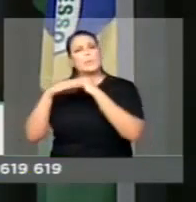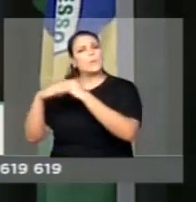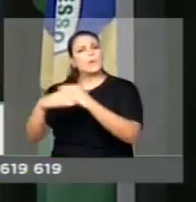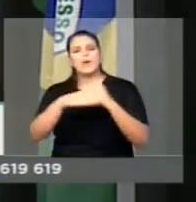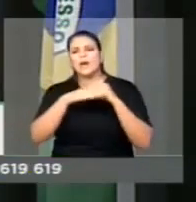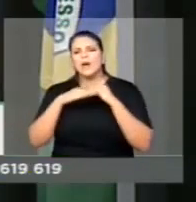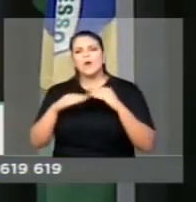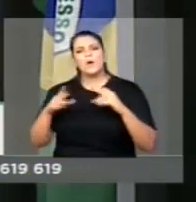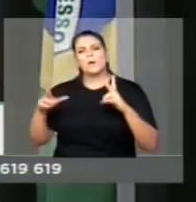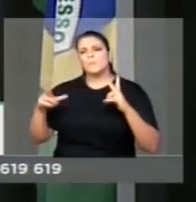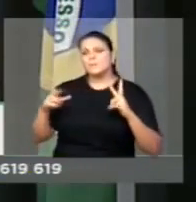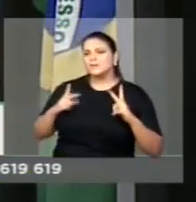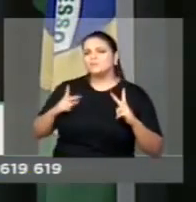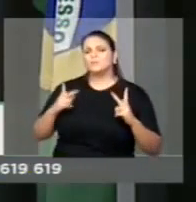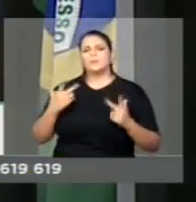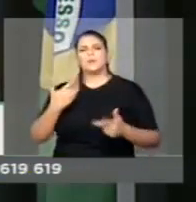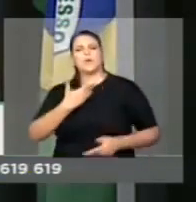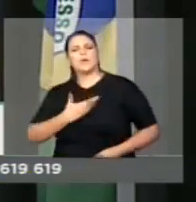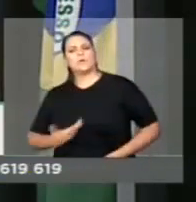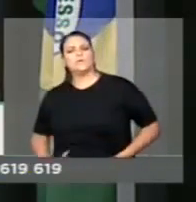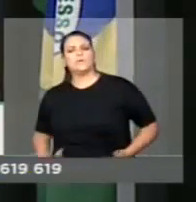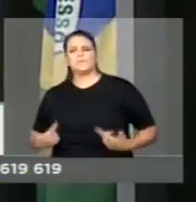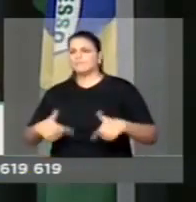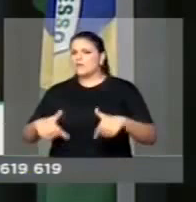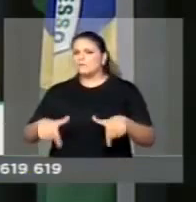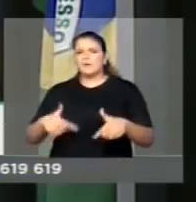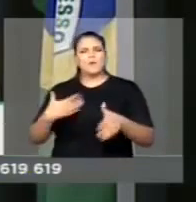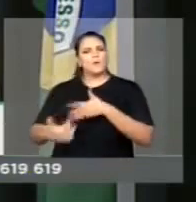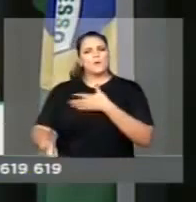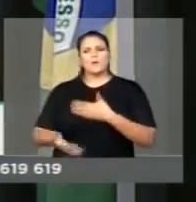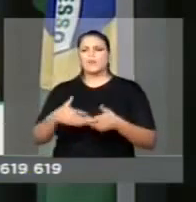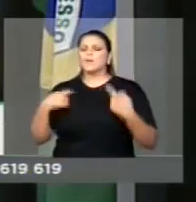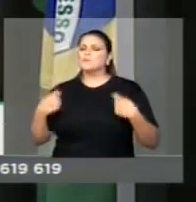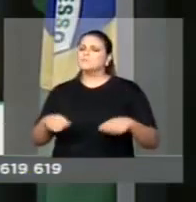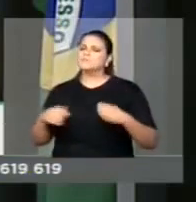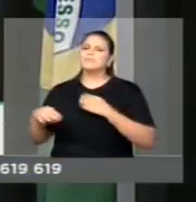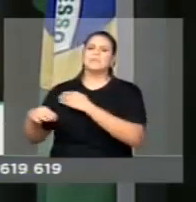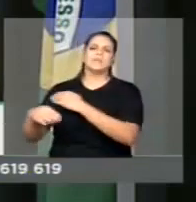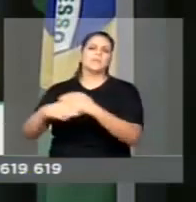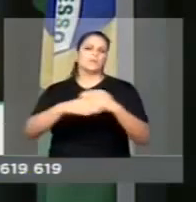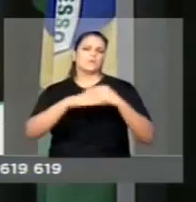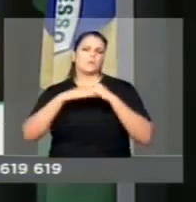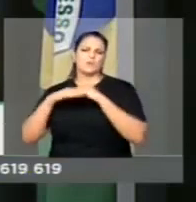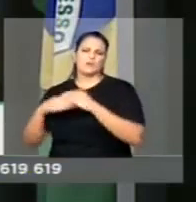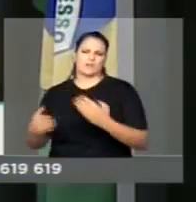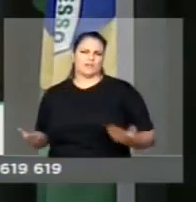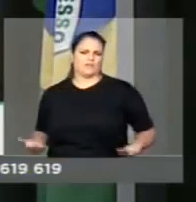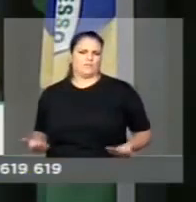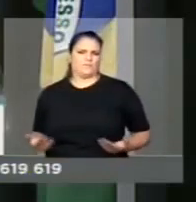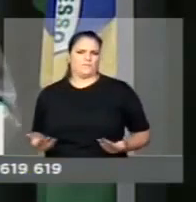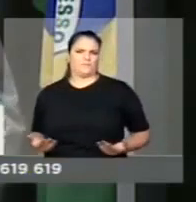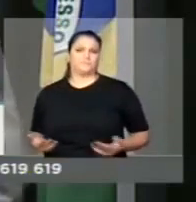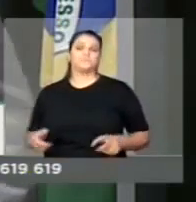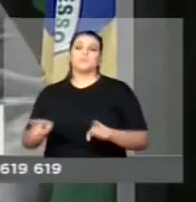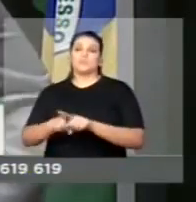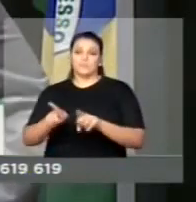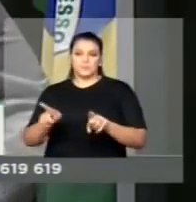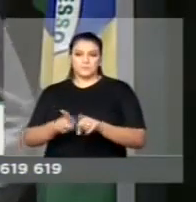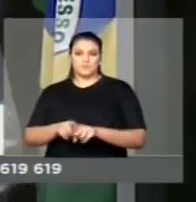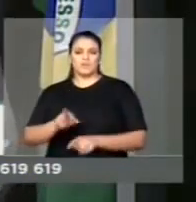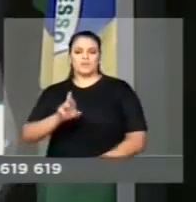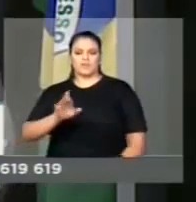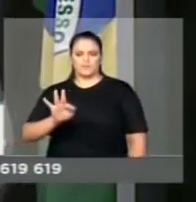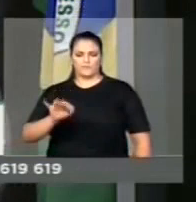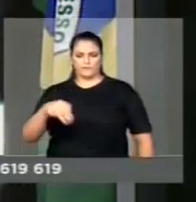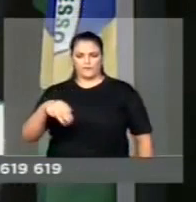salários mínimos por meio de fundos de pensão para todos os trabalhadores públicos e privados. A reforma trabalhista deve ser